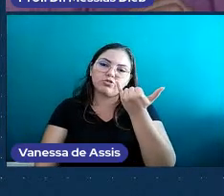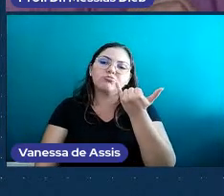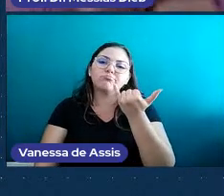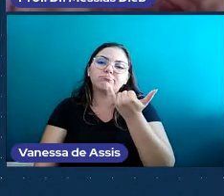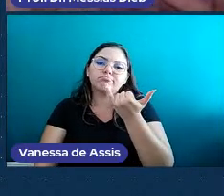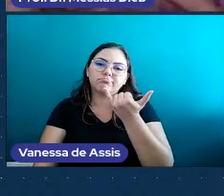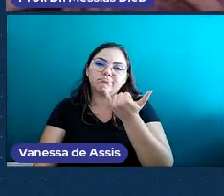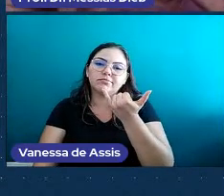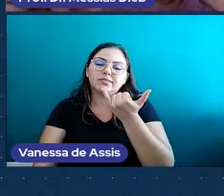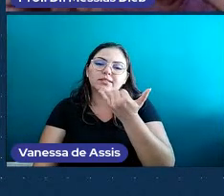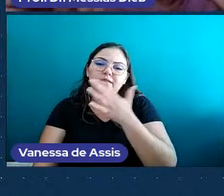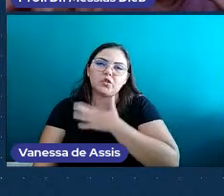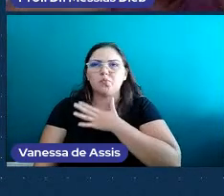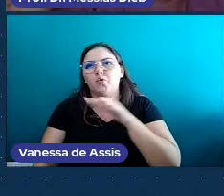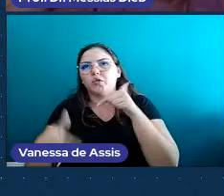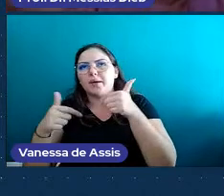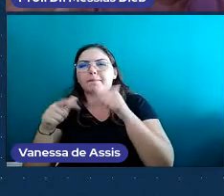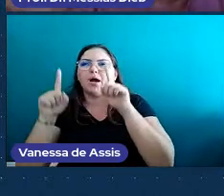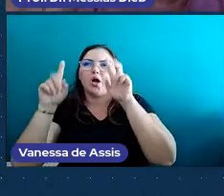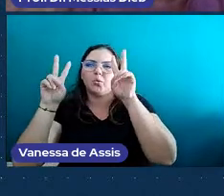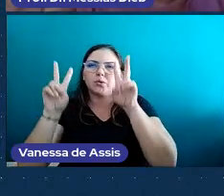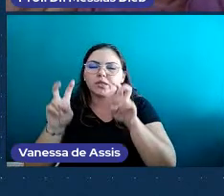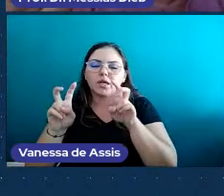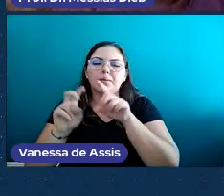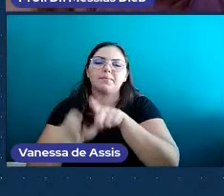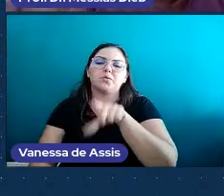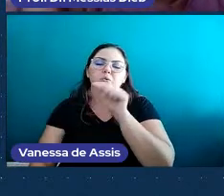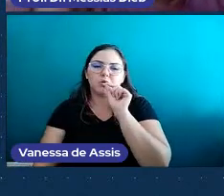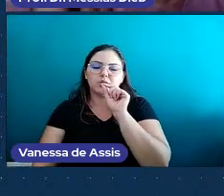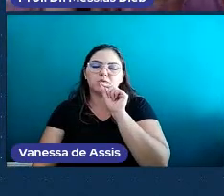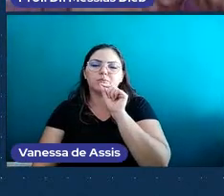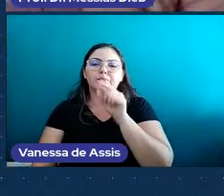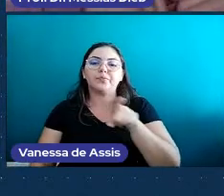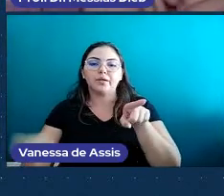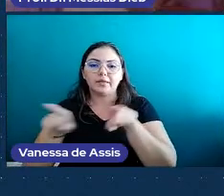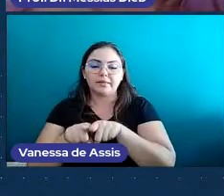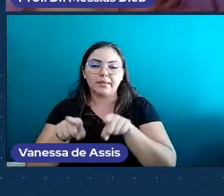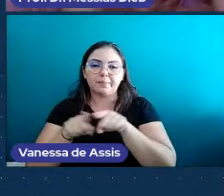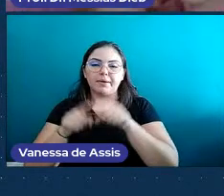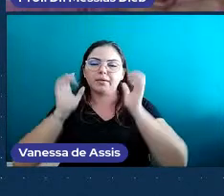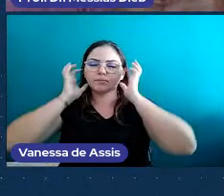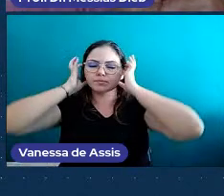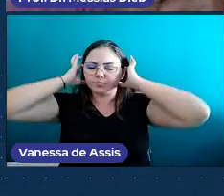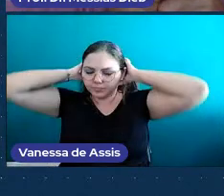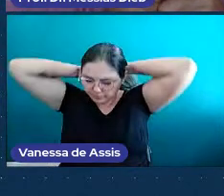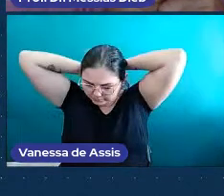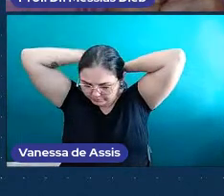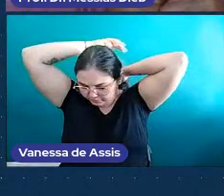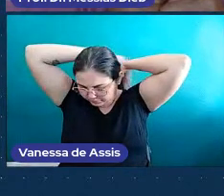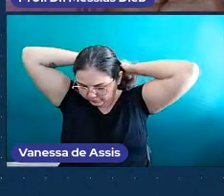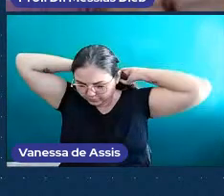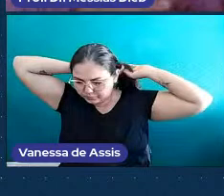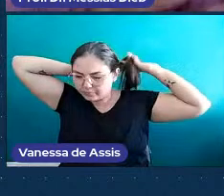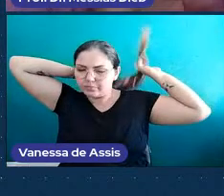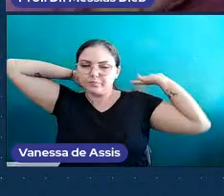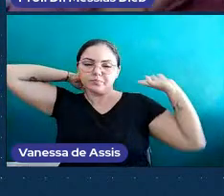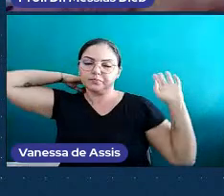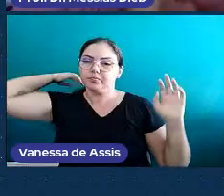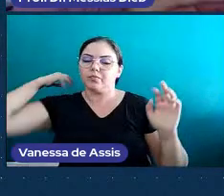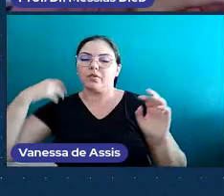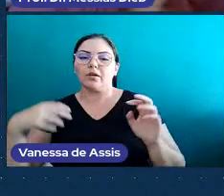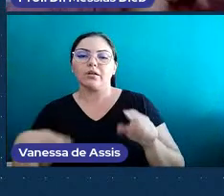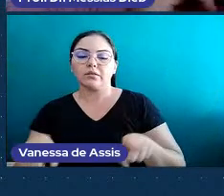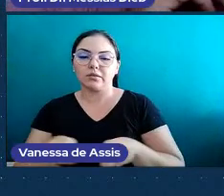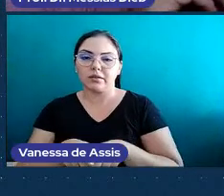Então, e refletir ainda se, será que esse instrumento realmente vai me dar as informações que eu preciso?